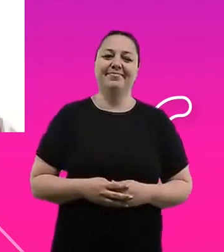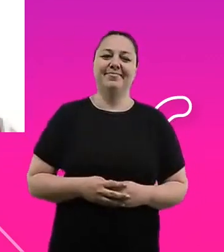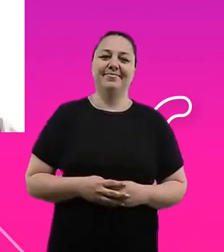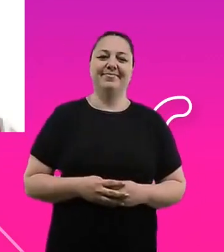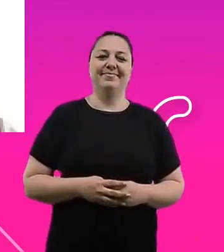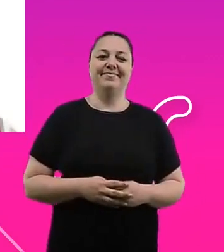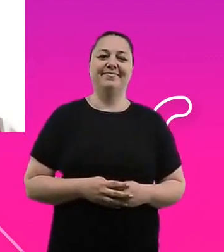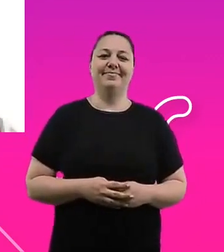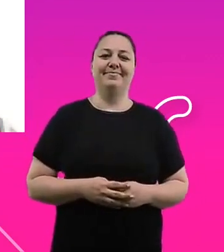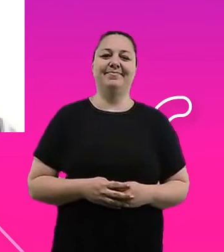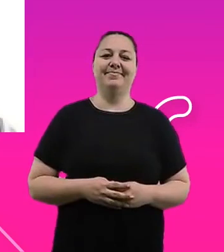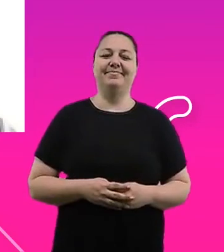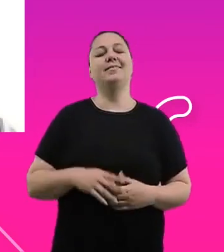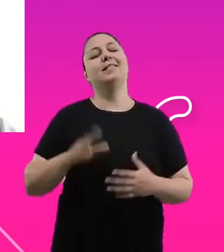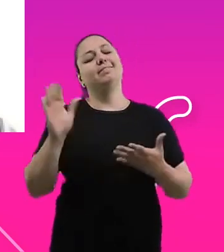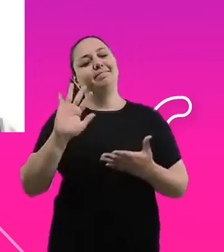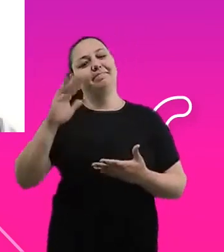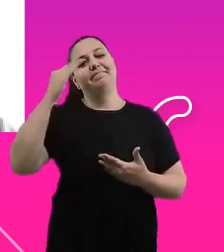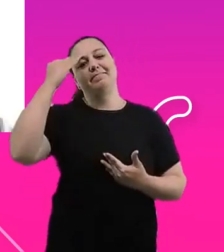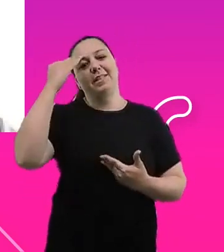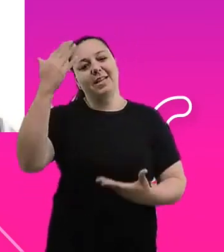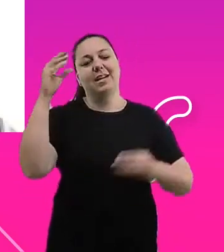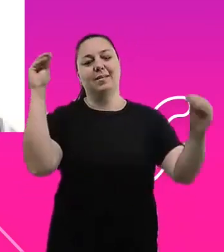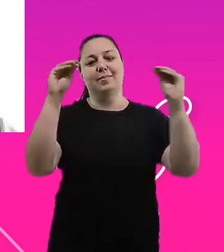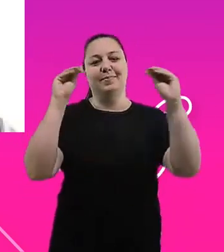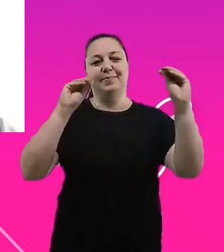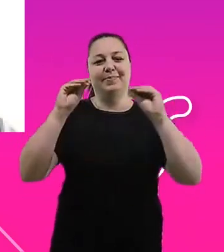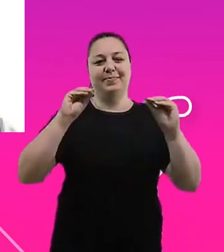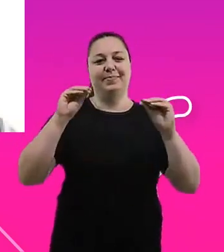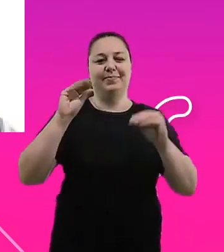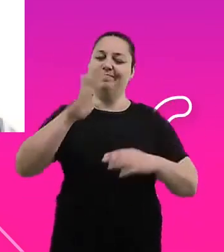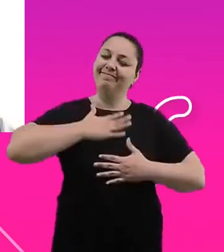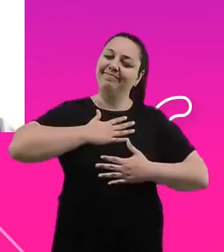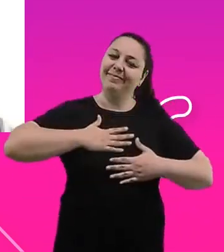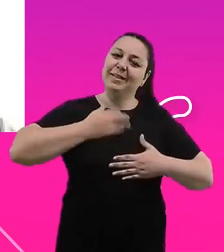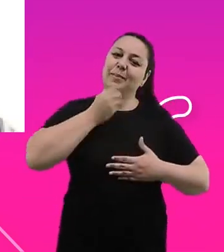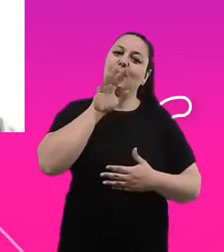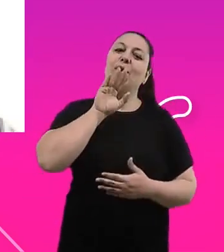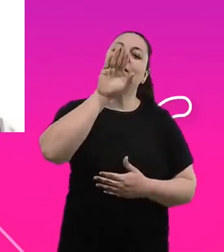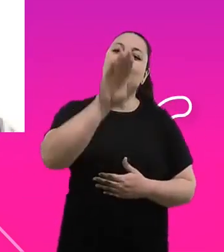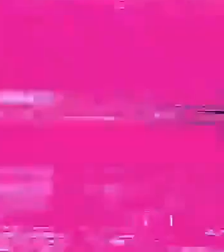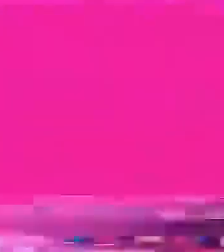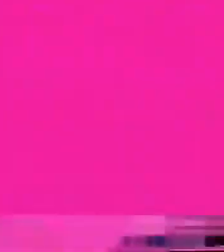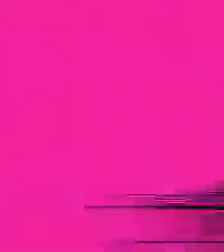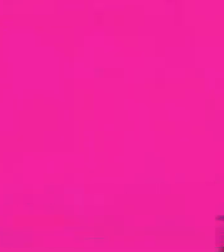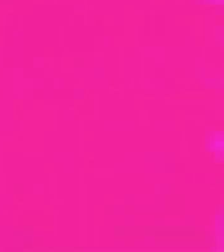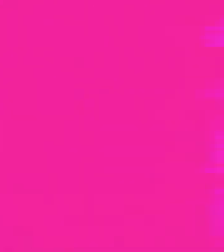aí. Pessoal, até mais. Um beijo para todo mundo. Prazer. Boa tarde, bom final de evento.